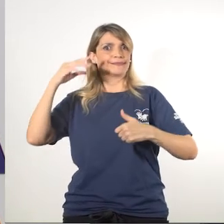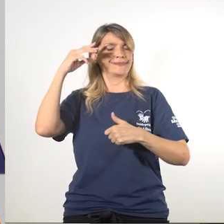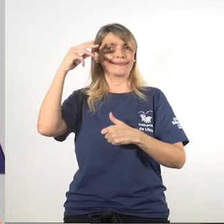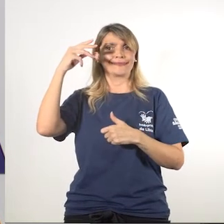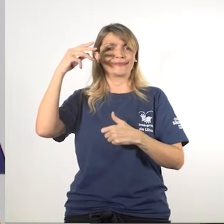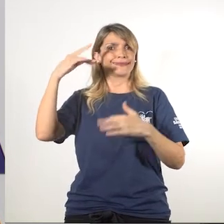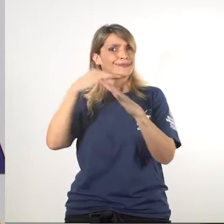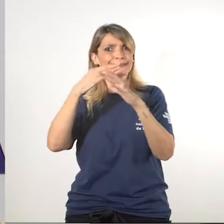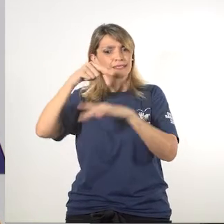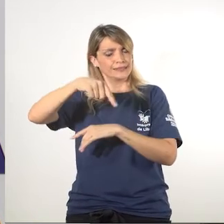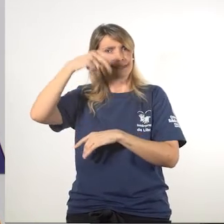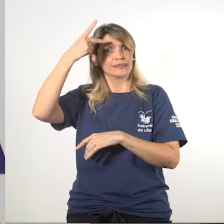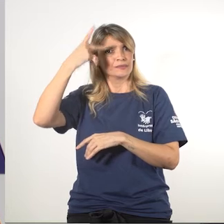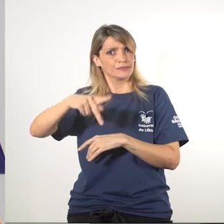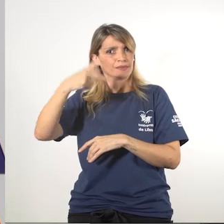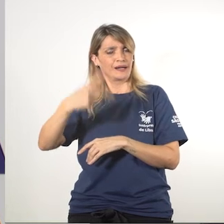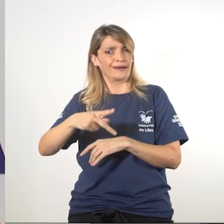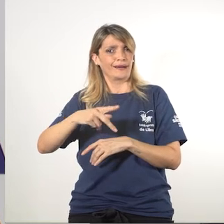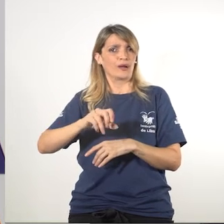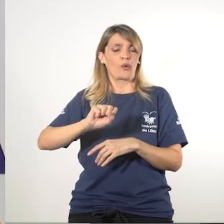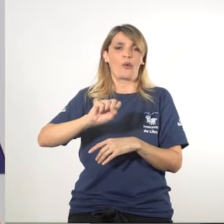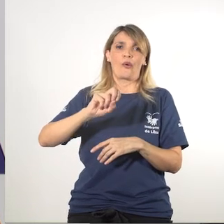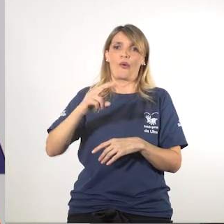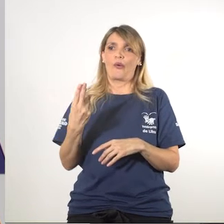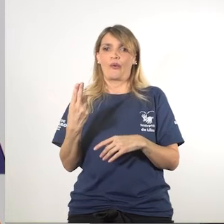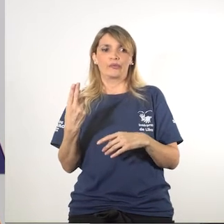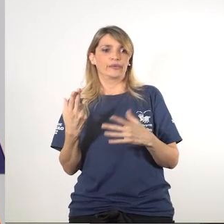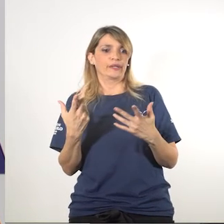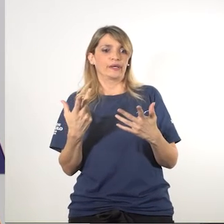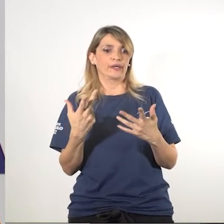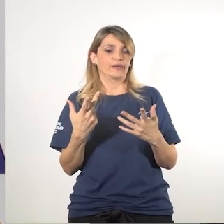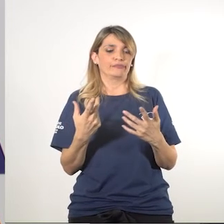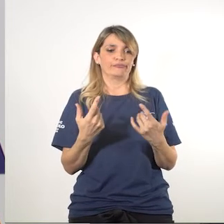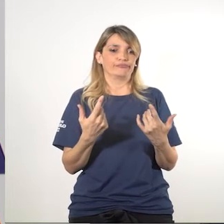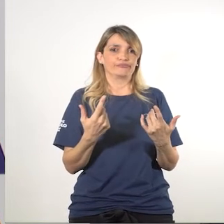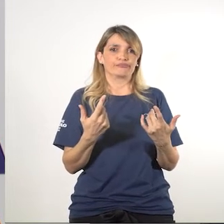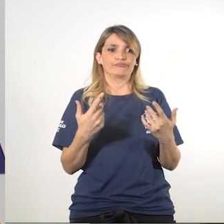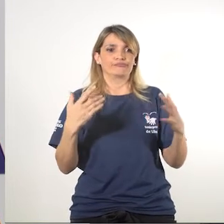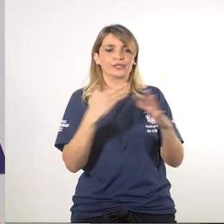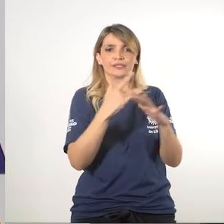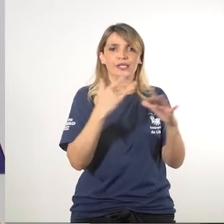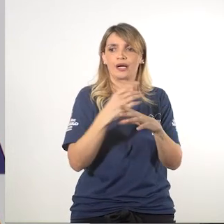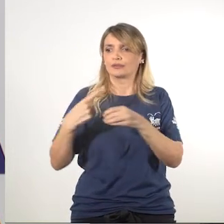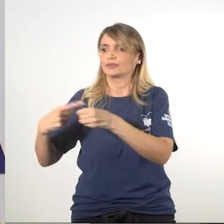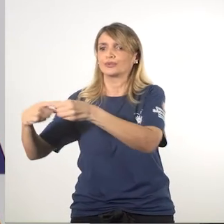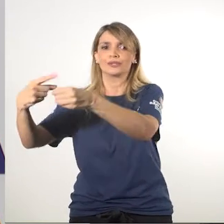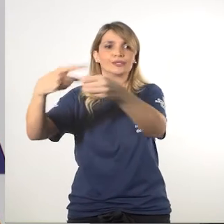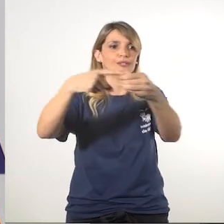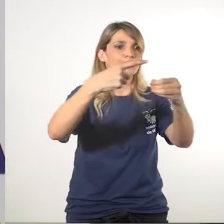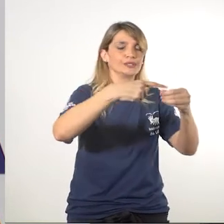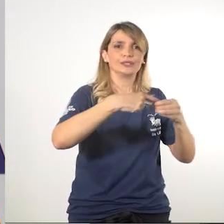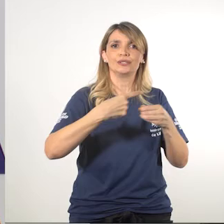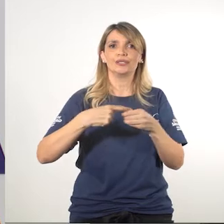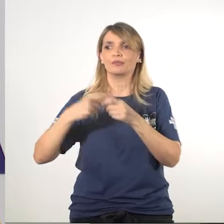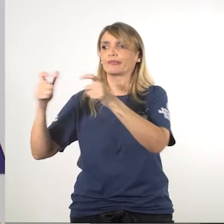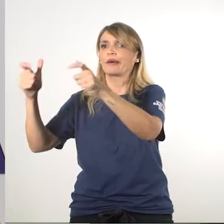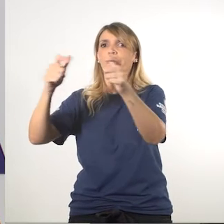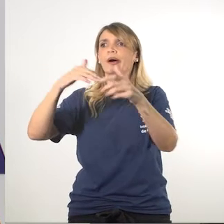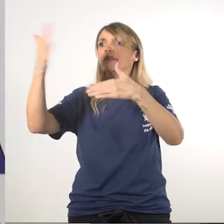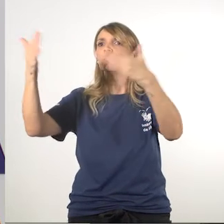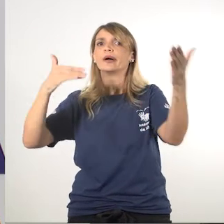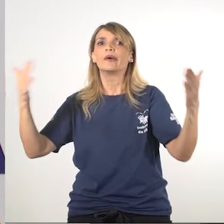Paulo. Seja pela questão da conurbação urbana, dos municípios vizinhos da cidade de São